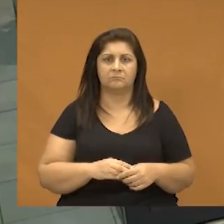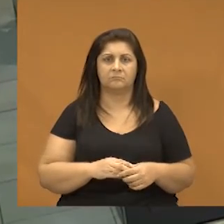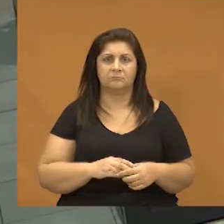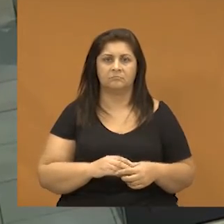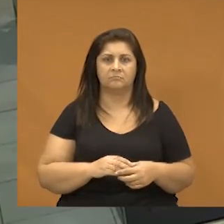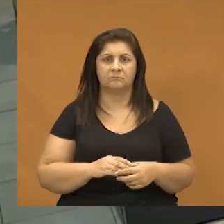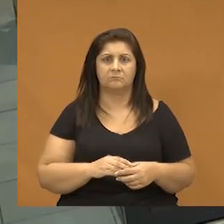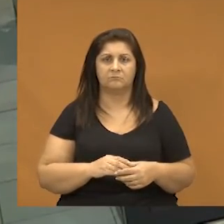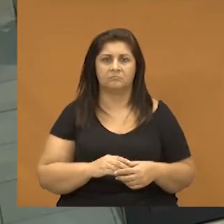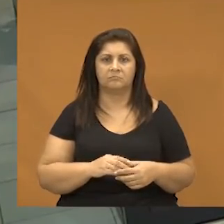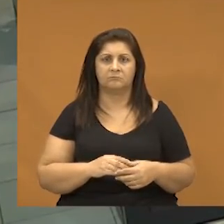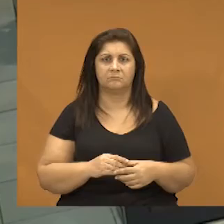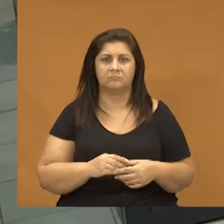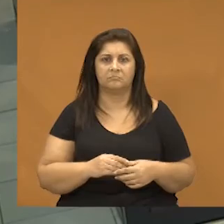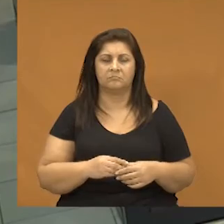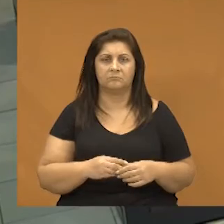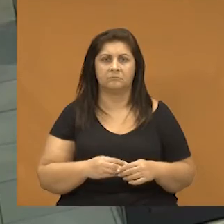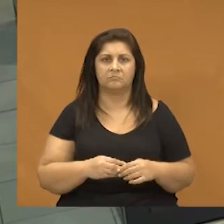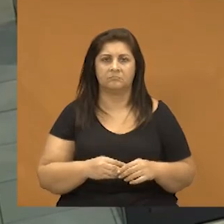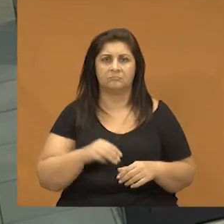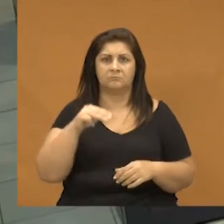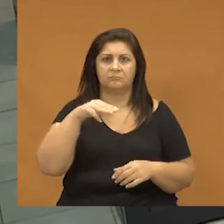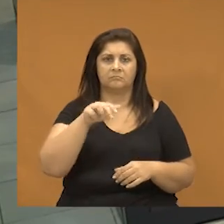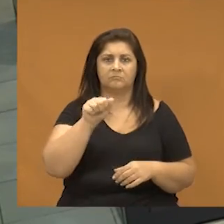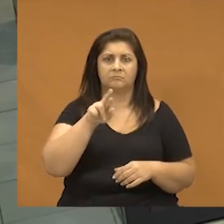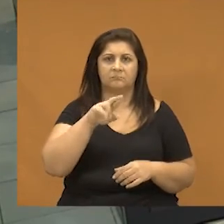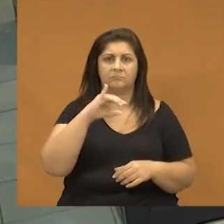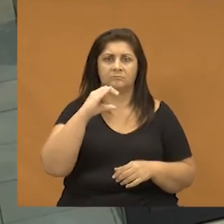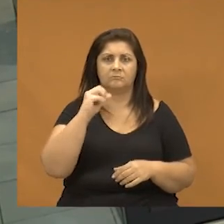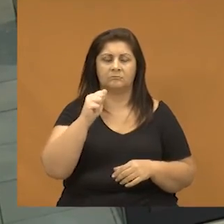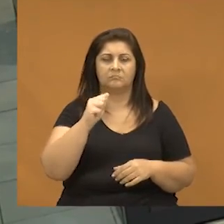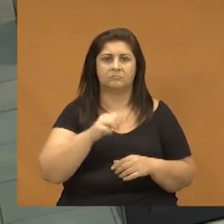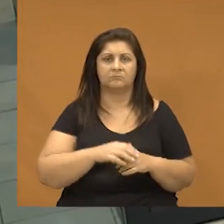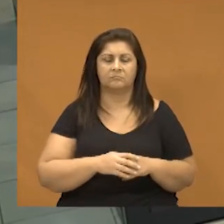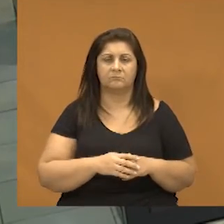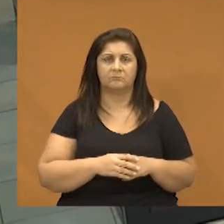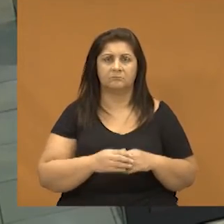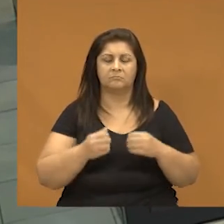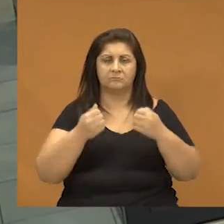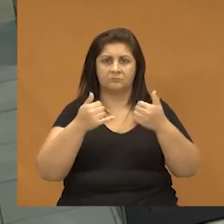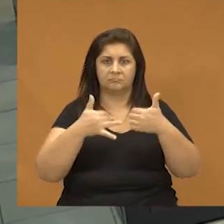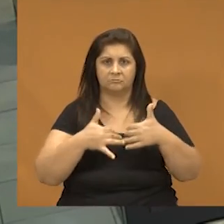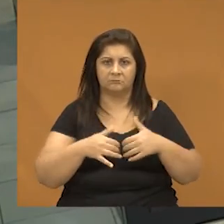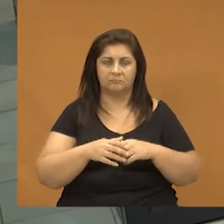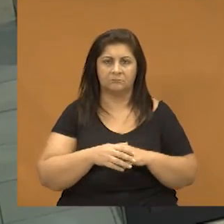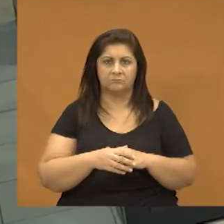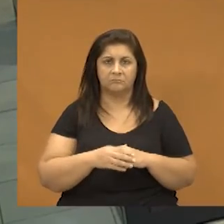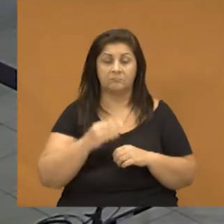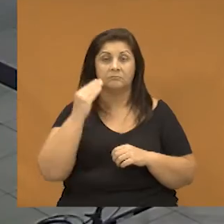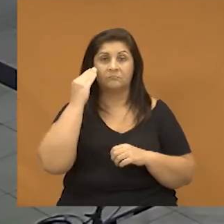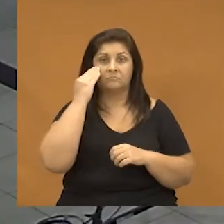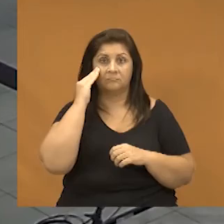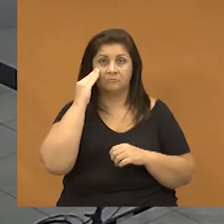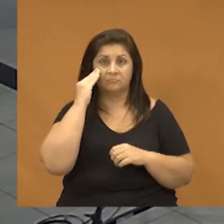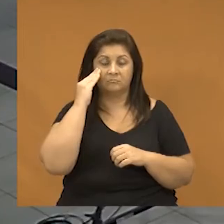Como vota a vereadora doutora Márcia Santos? Justificando o meu voto, entendendo